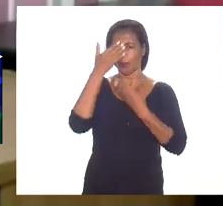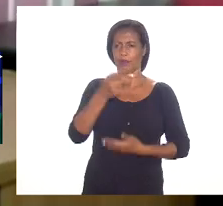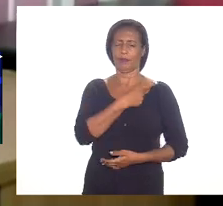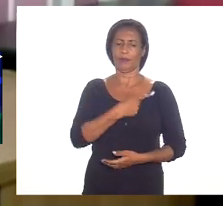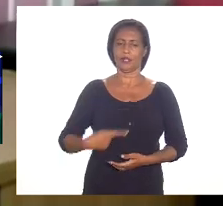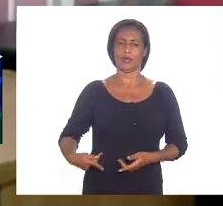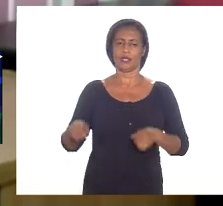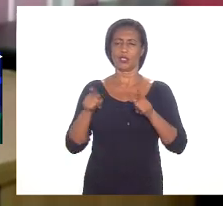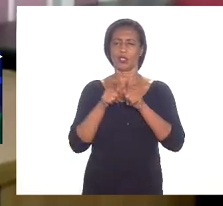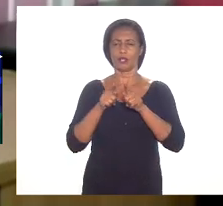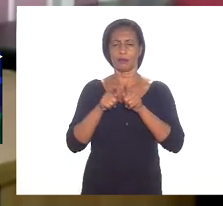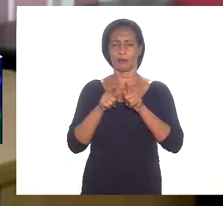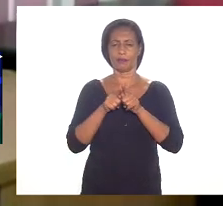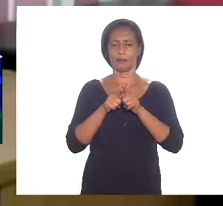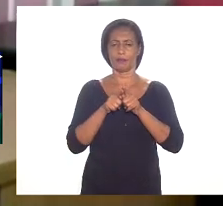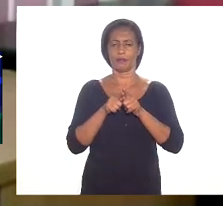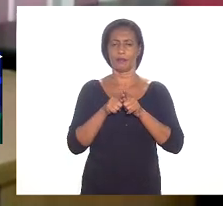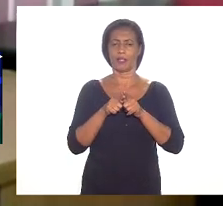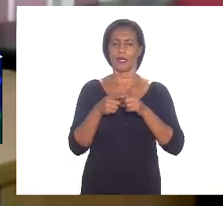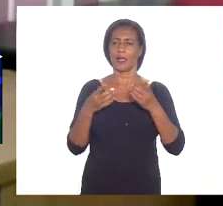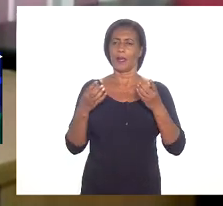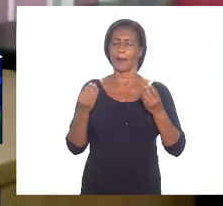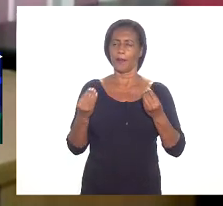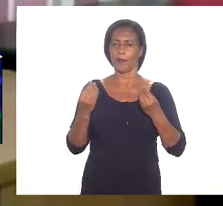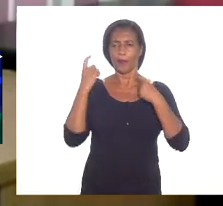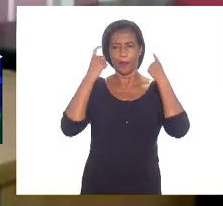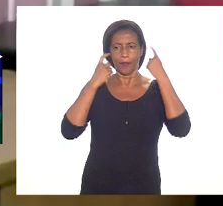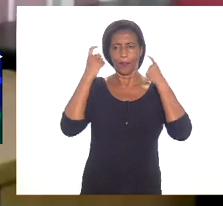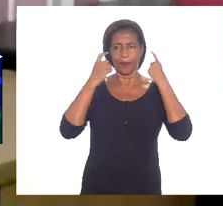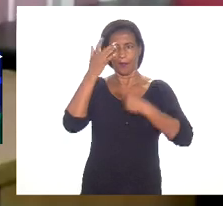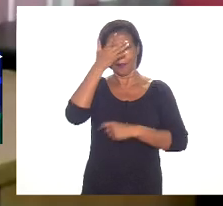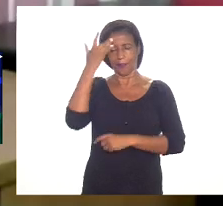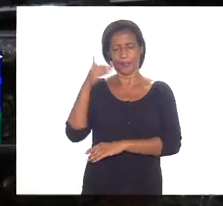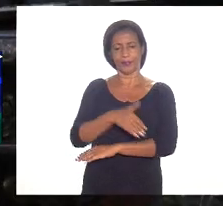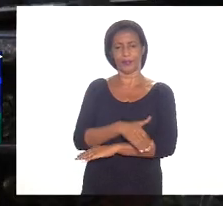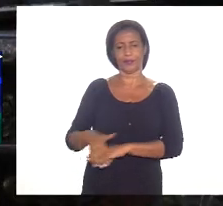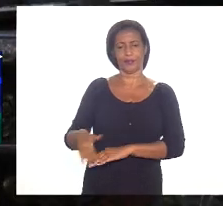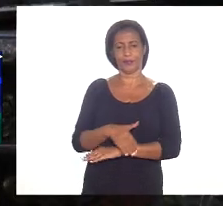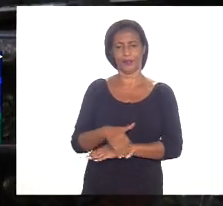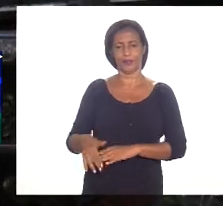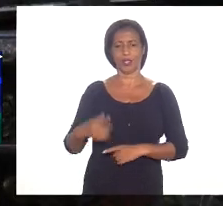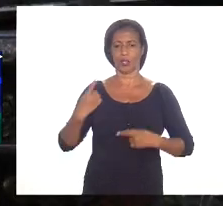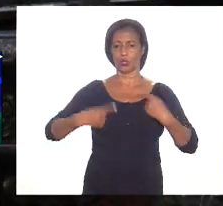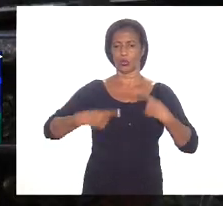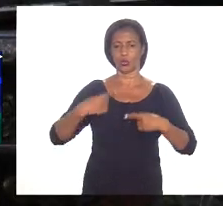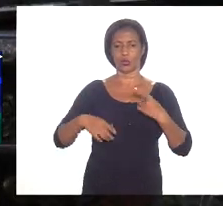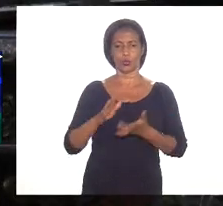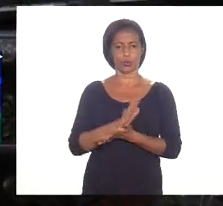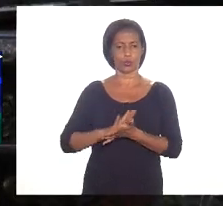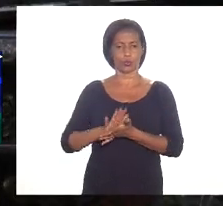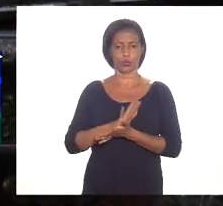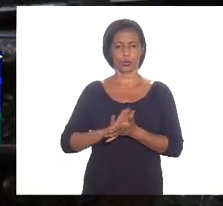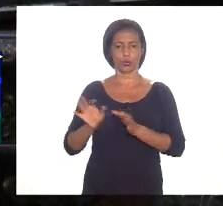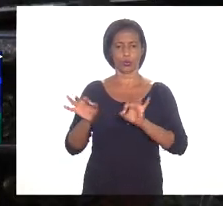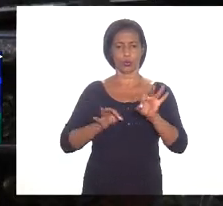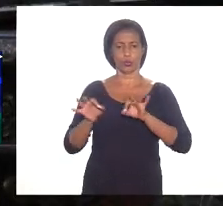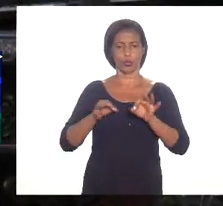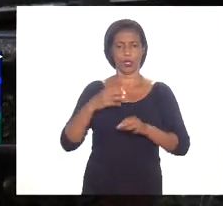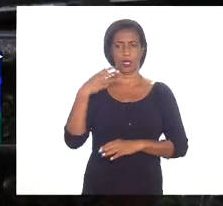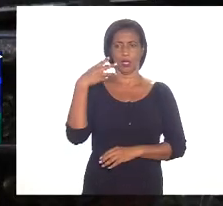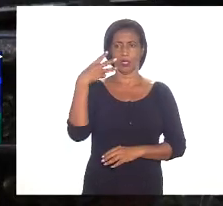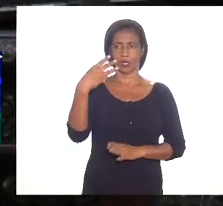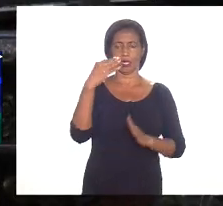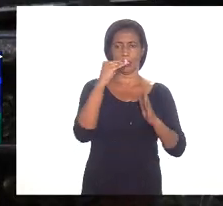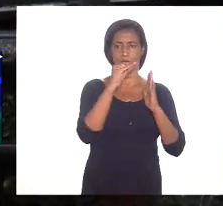Presidente também muito sensível à pauta dos moderados em não havendo o que que era discutir encerrada a discussão projeto recebeu